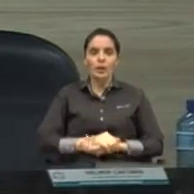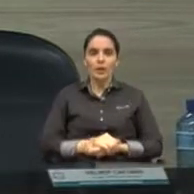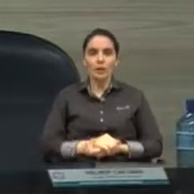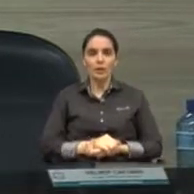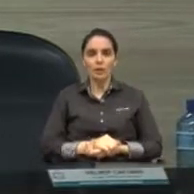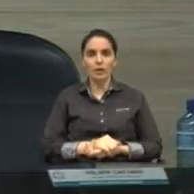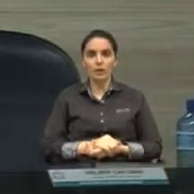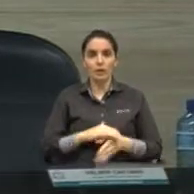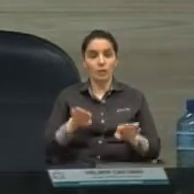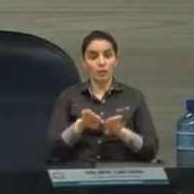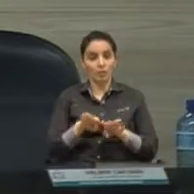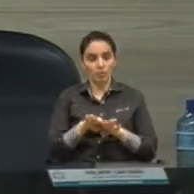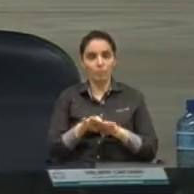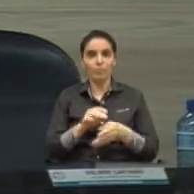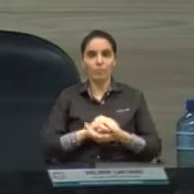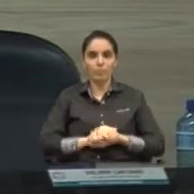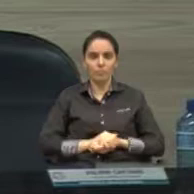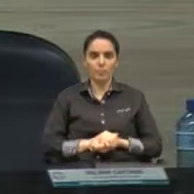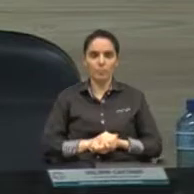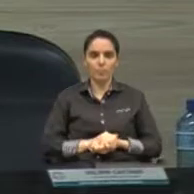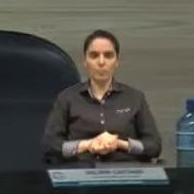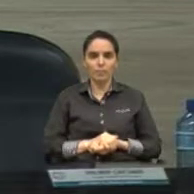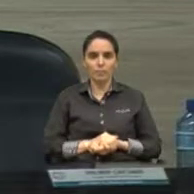mas que infelizmente